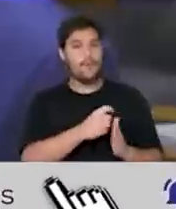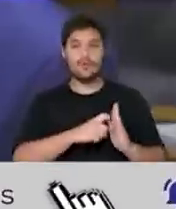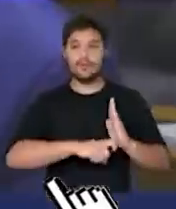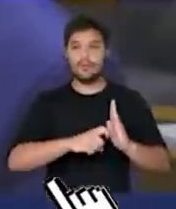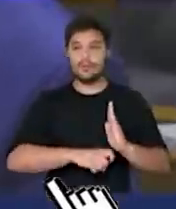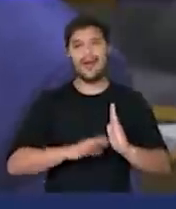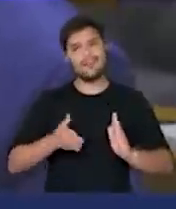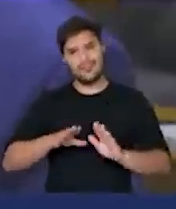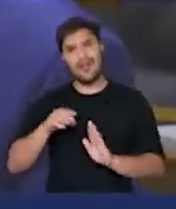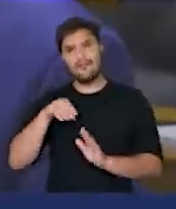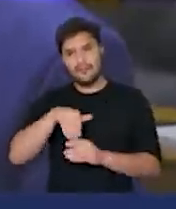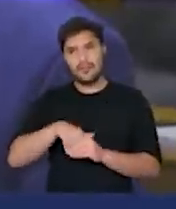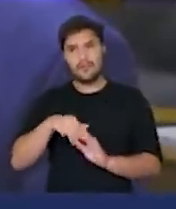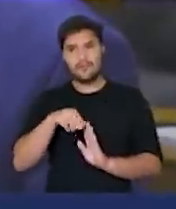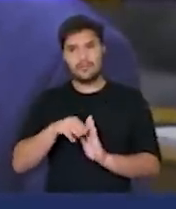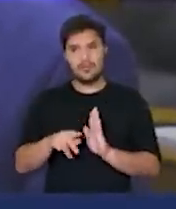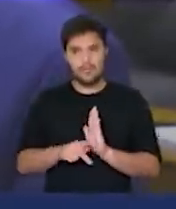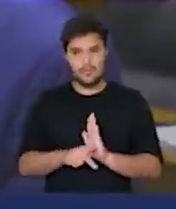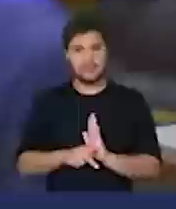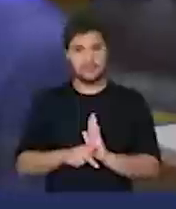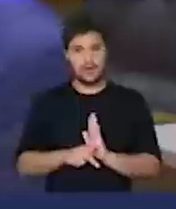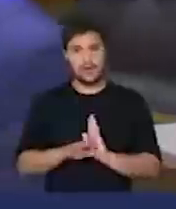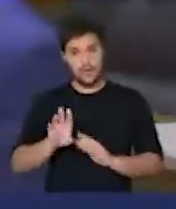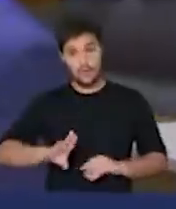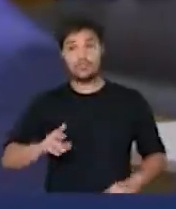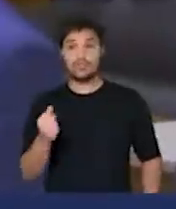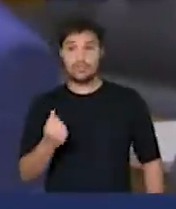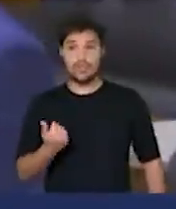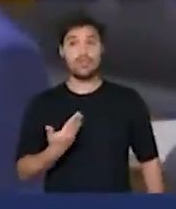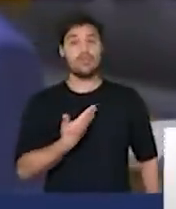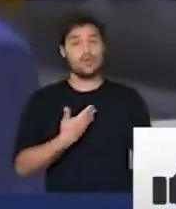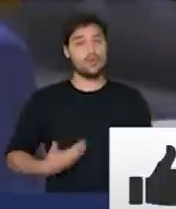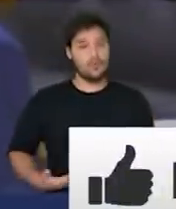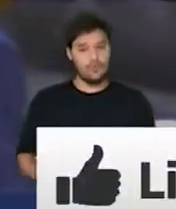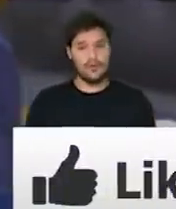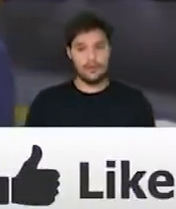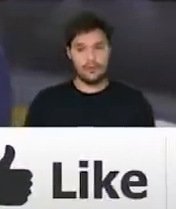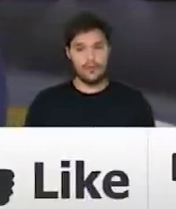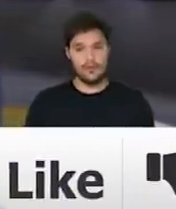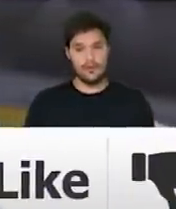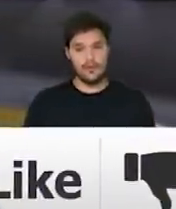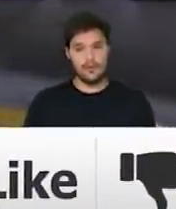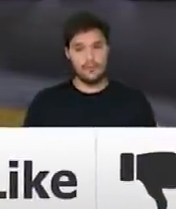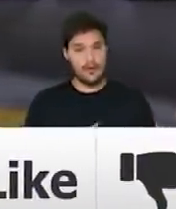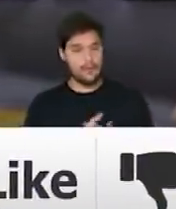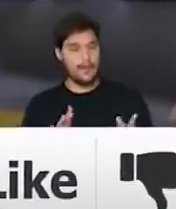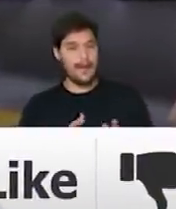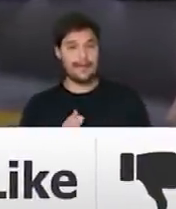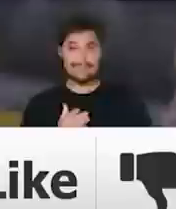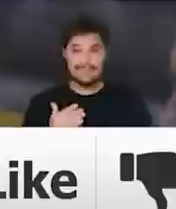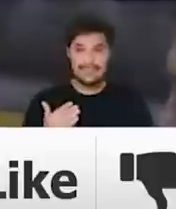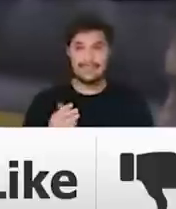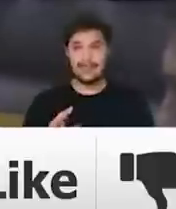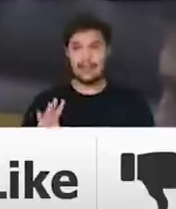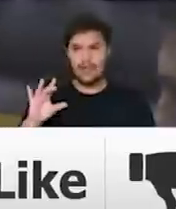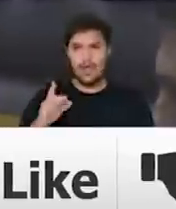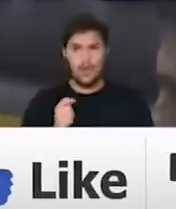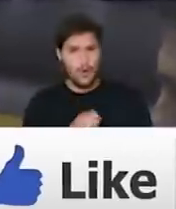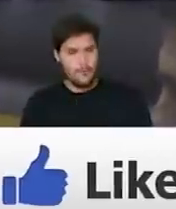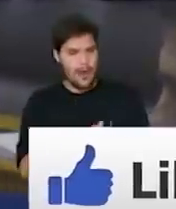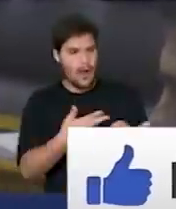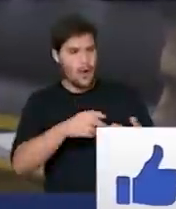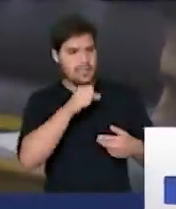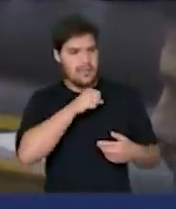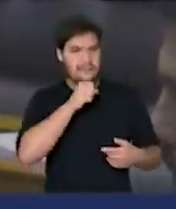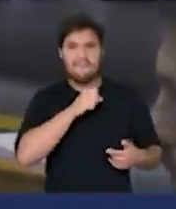medida provisória que utiliza dinheiro público para sair da ciência e da tecnologia e para comprar sucata, né? O que já é um